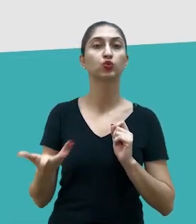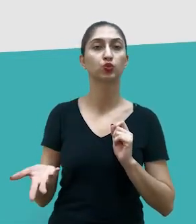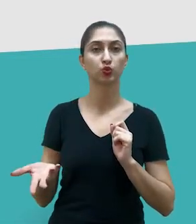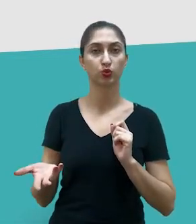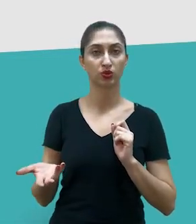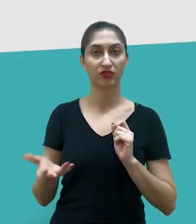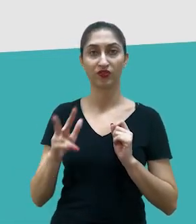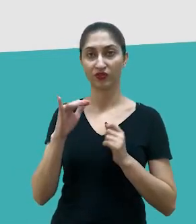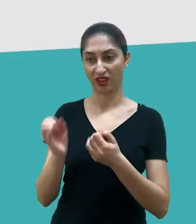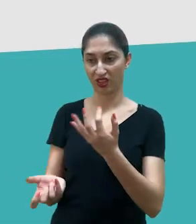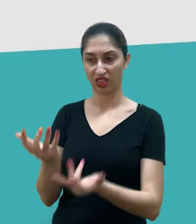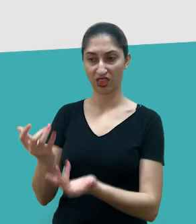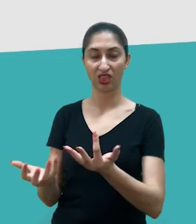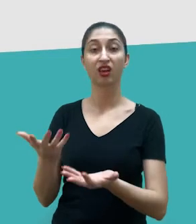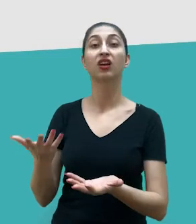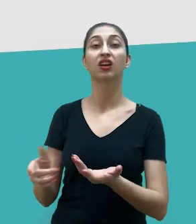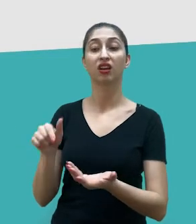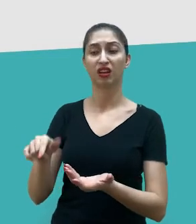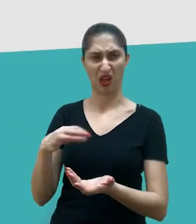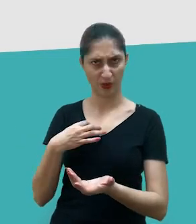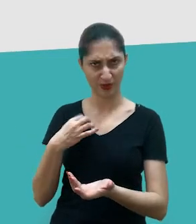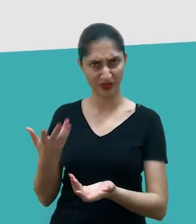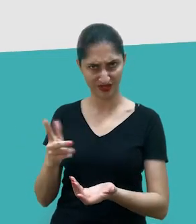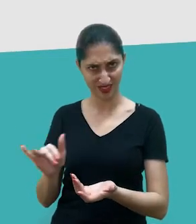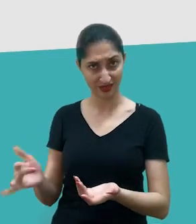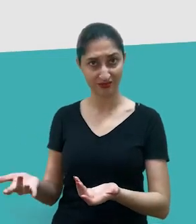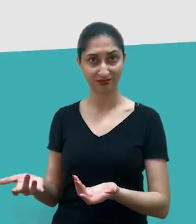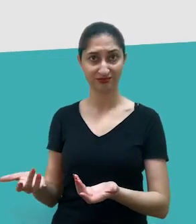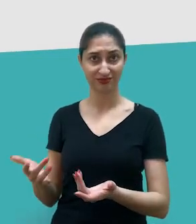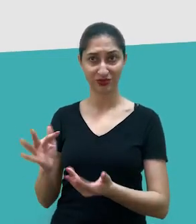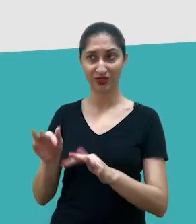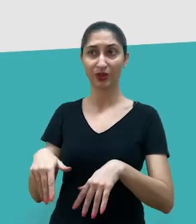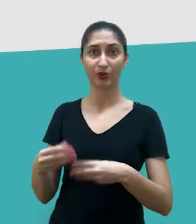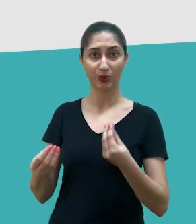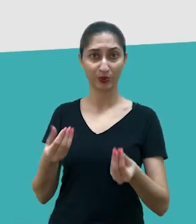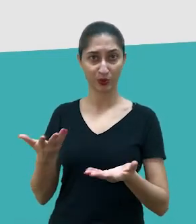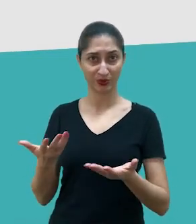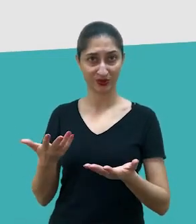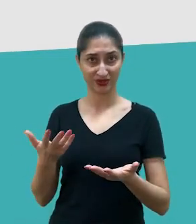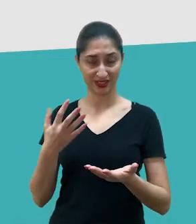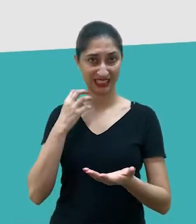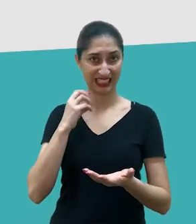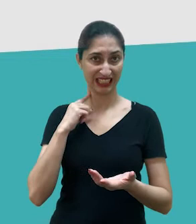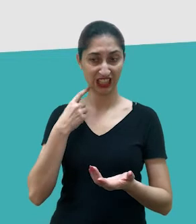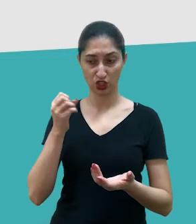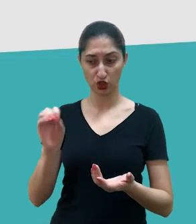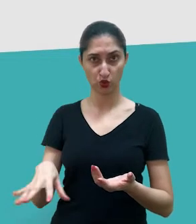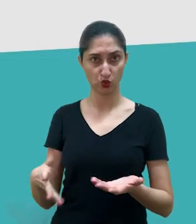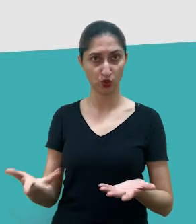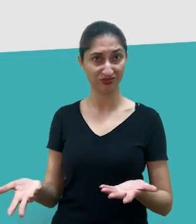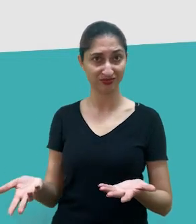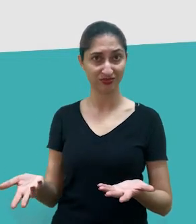de incineração que eu estou dando, e às vezes é muito fácil. Só basta a gente